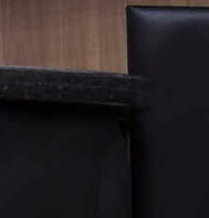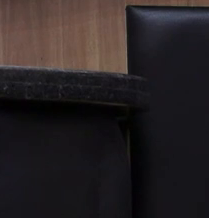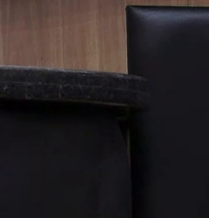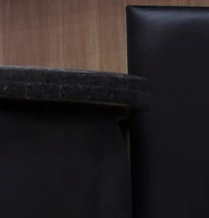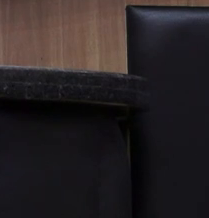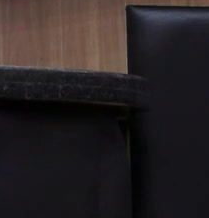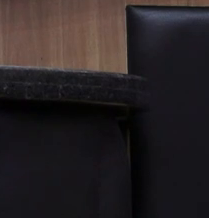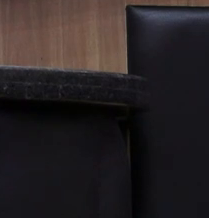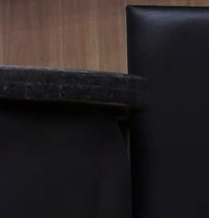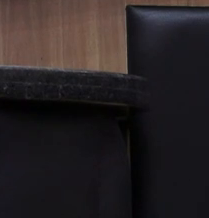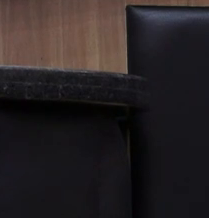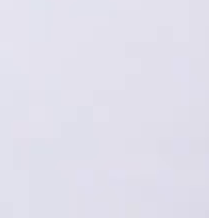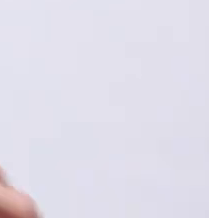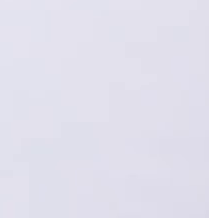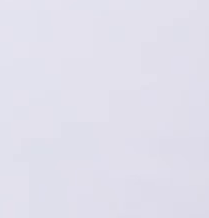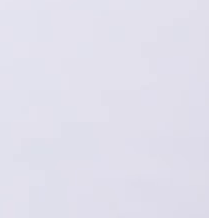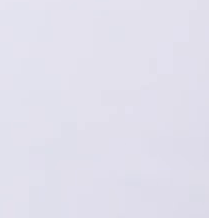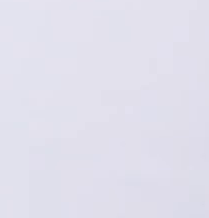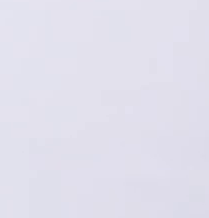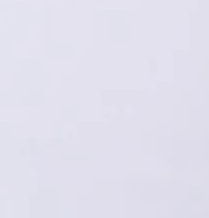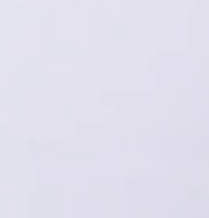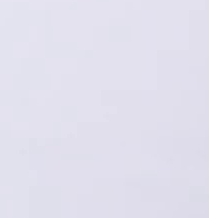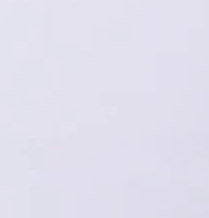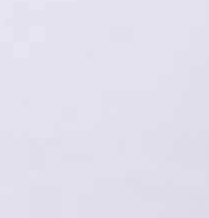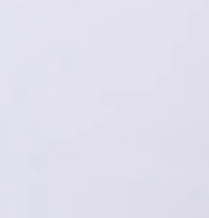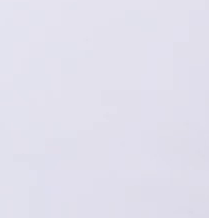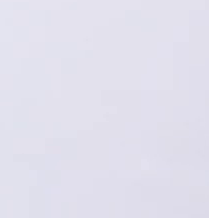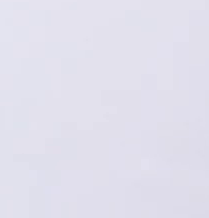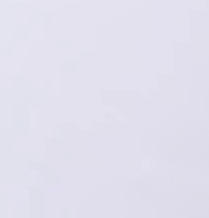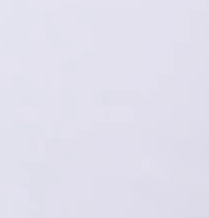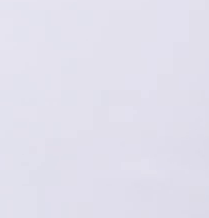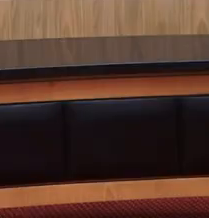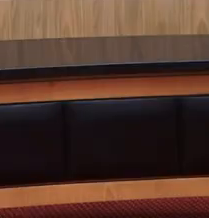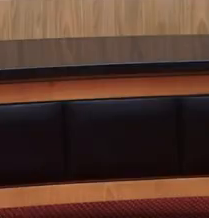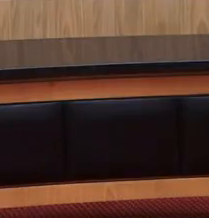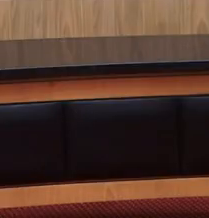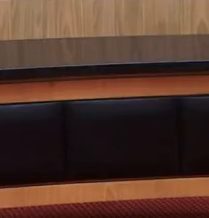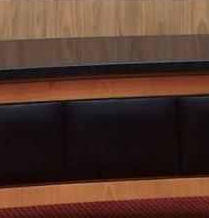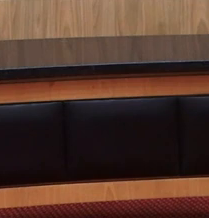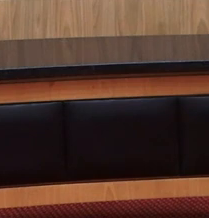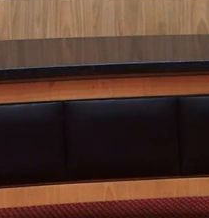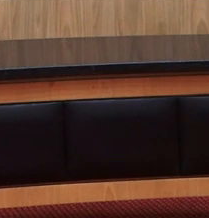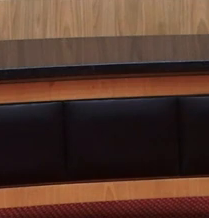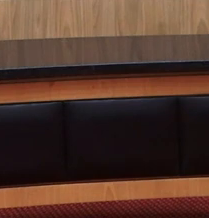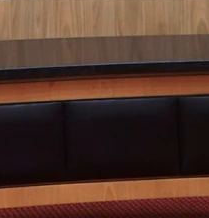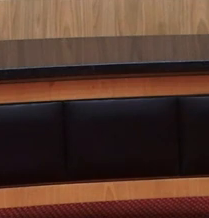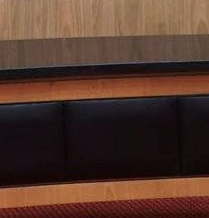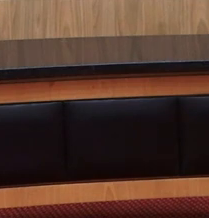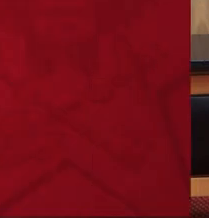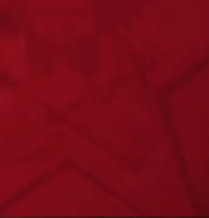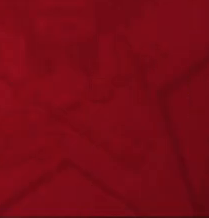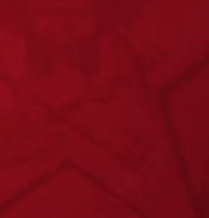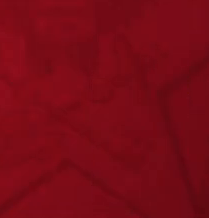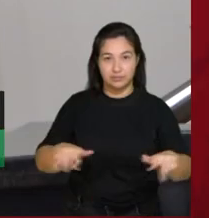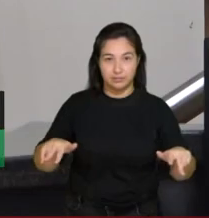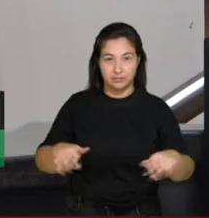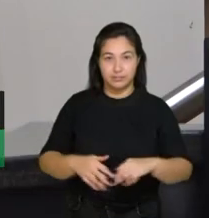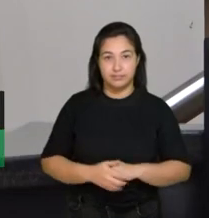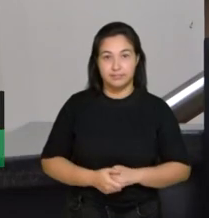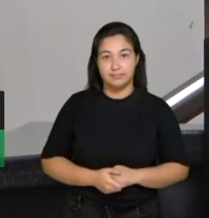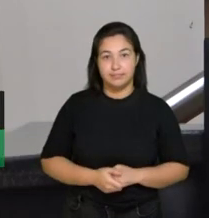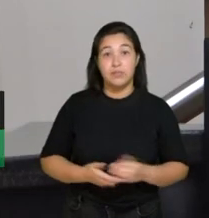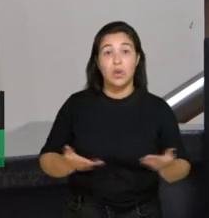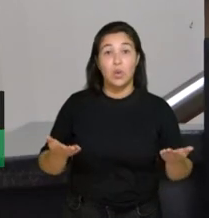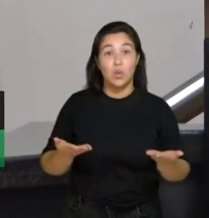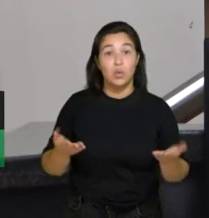a criação do estatuto da obesidade pautou o pronunciamento da deputada Jana Guedes a proposição é de autoria da parlamentar hoje eu quero falar